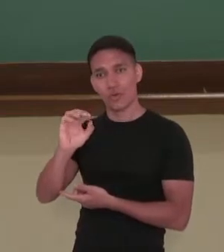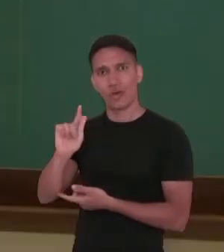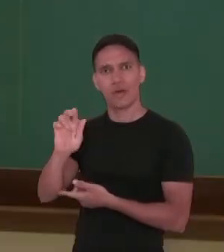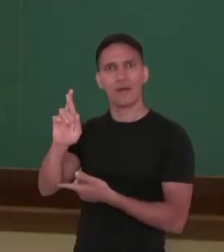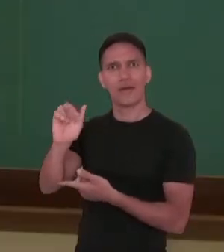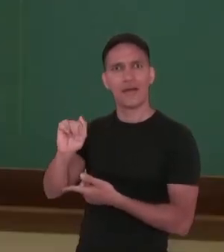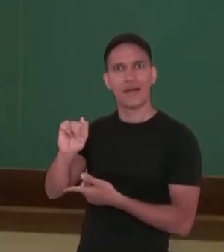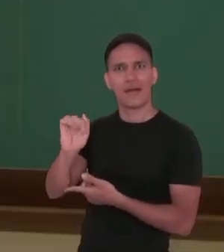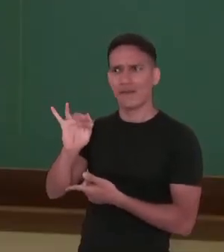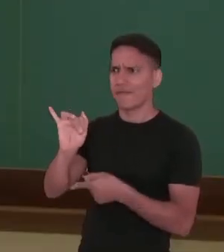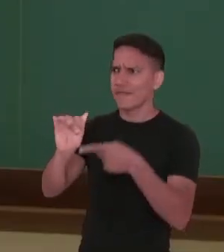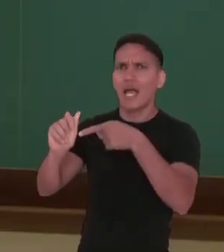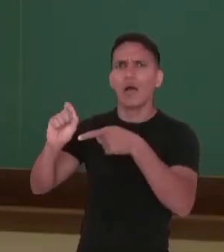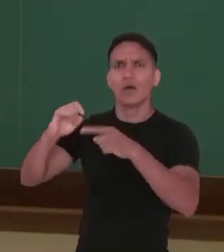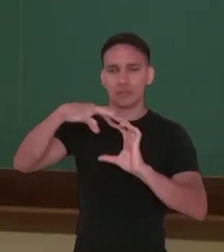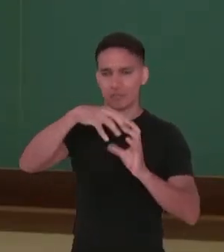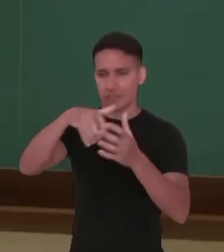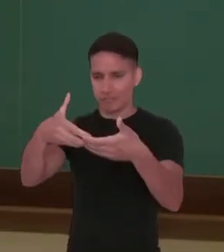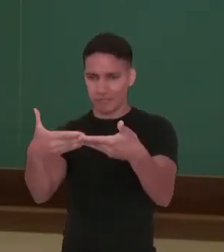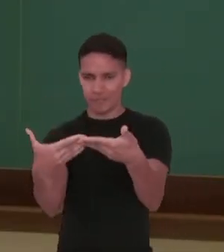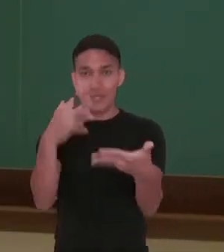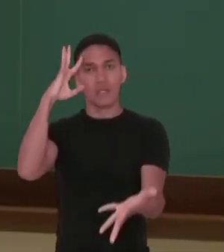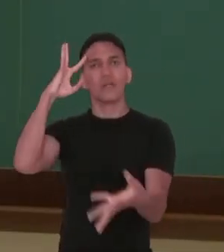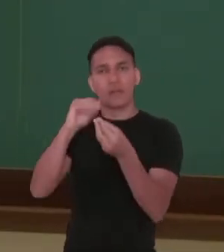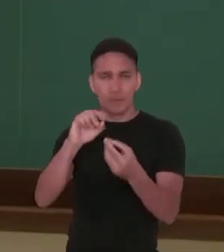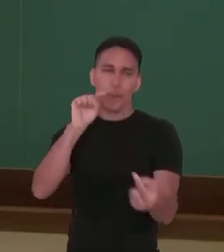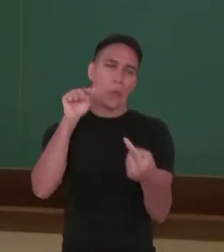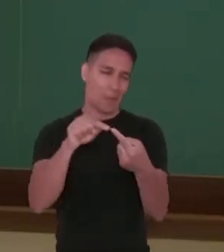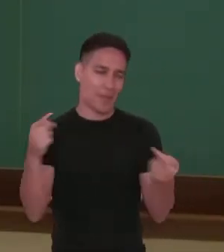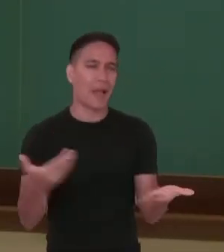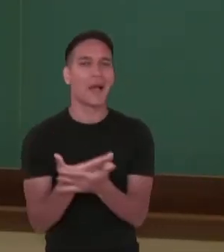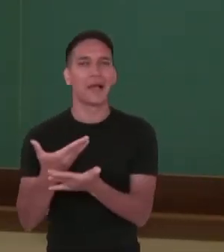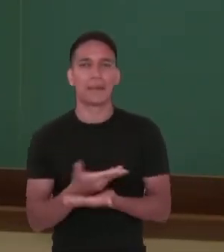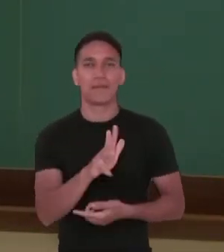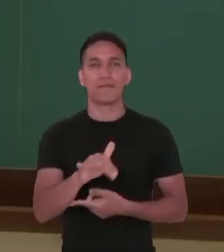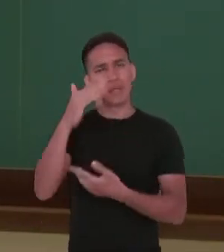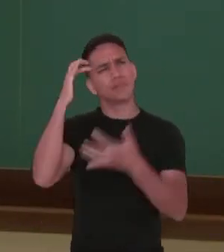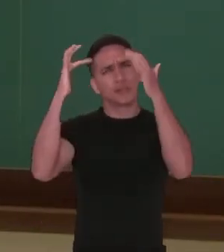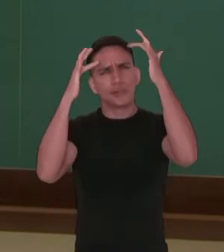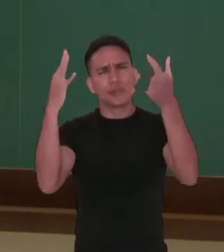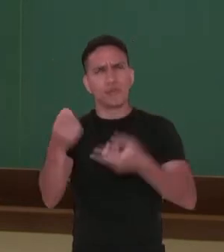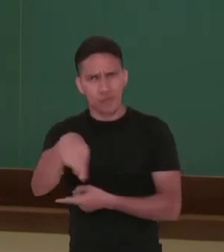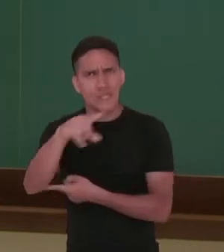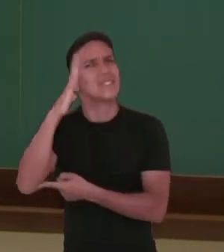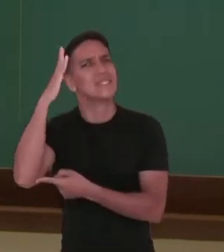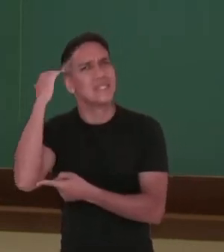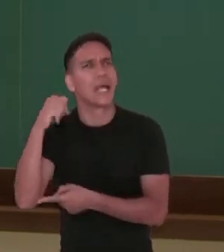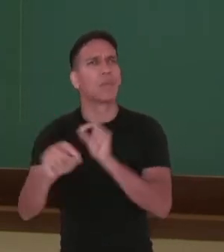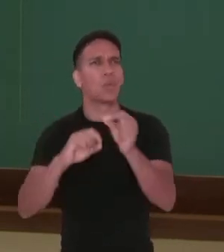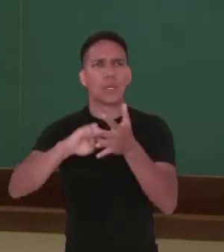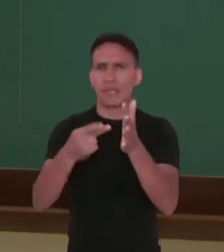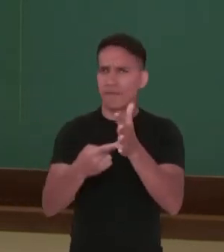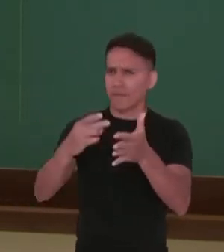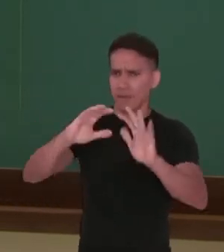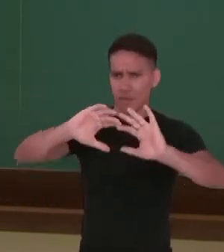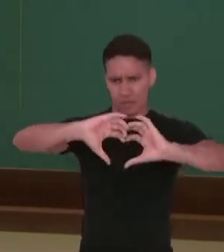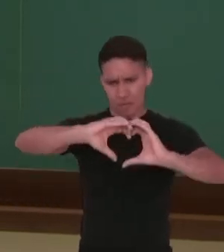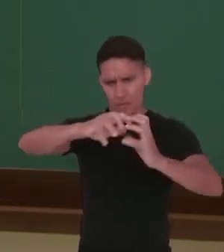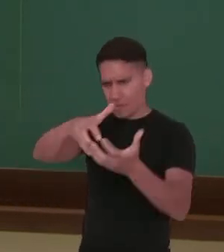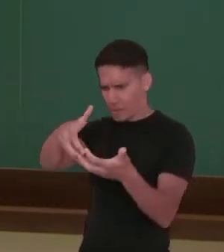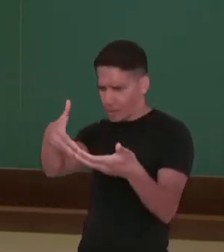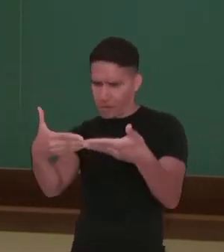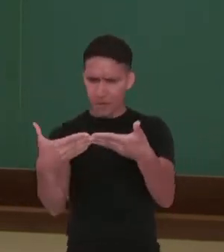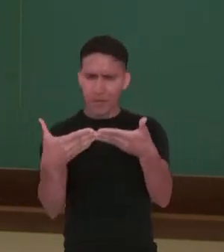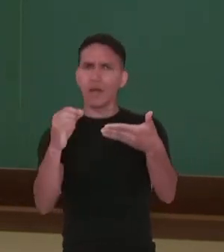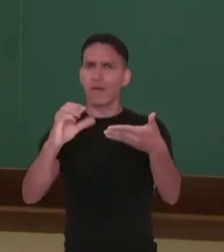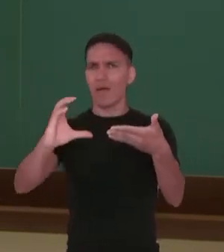linguagem cartográfica é um dos objetivos da nossa aula. Primeiro vamos pensar, você sabe o que é cartografia? Acho que é coisa